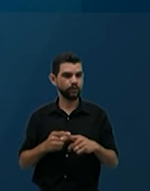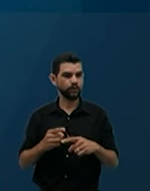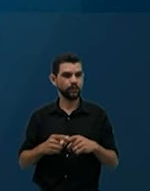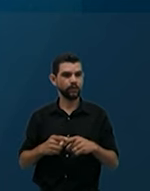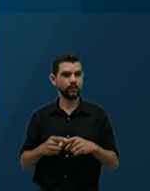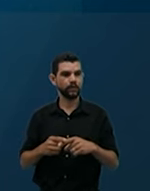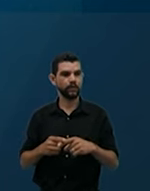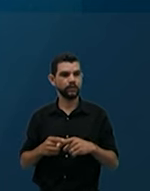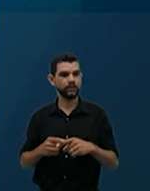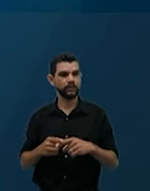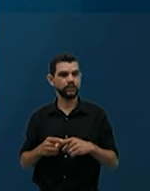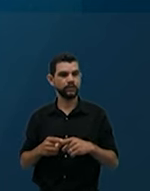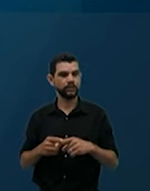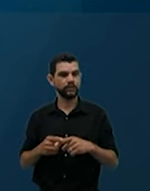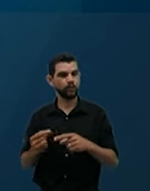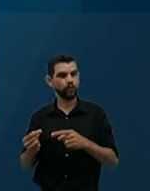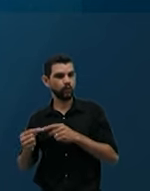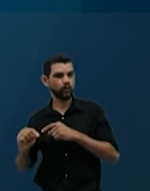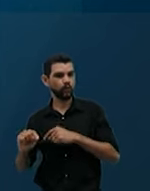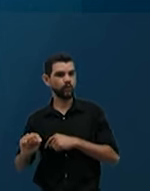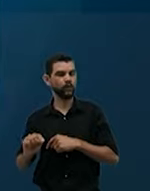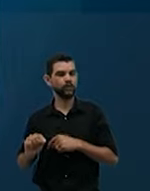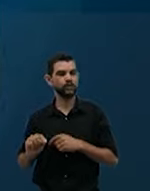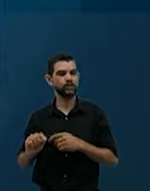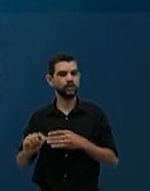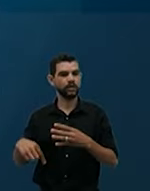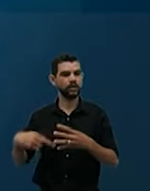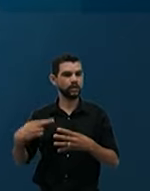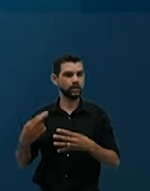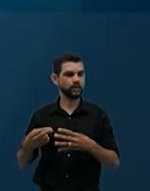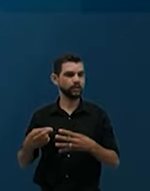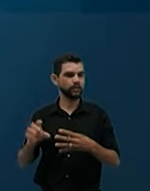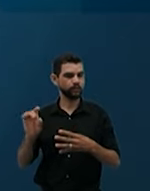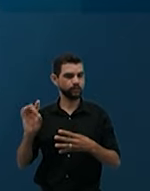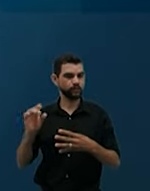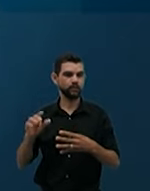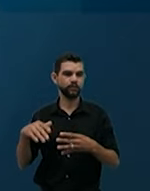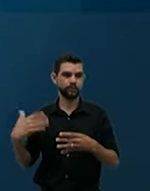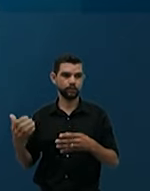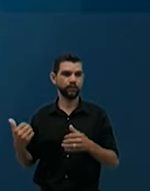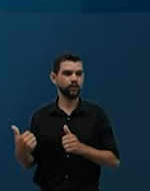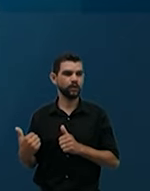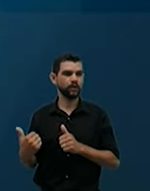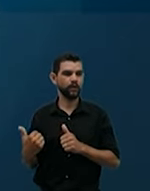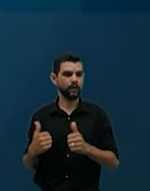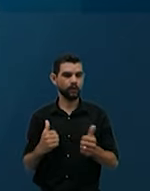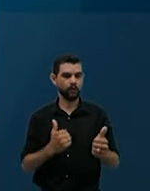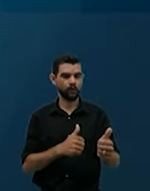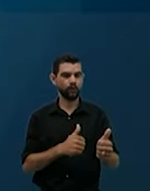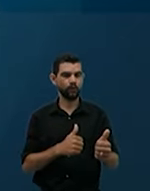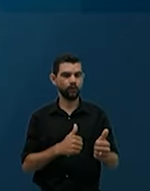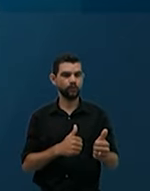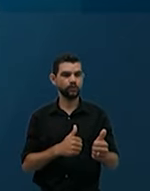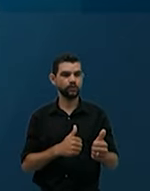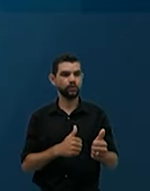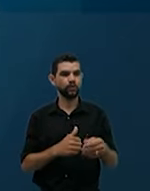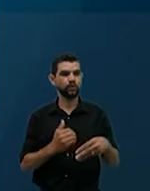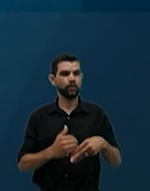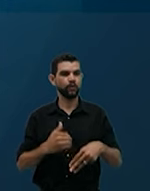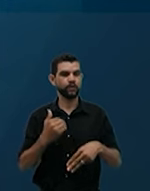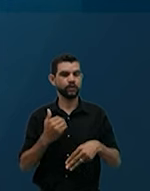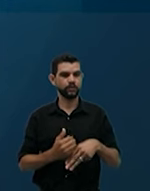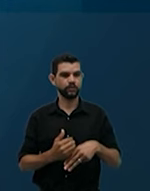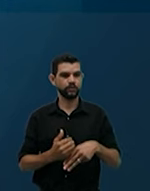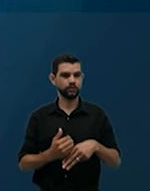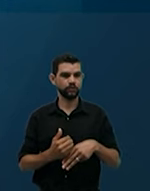Pedindo vênia à divergência, eu acompanho o voto do ministro Gurgel de Farias para negar provimento